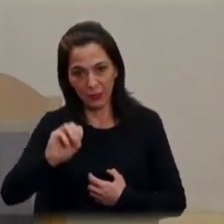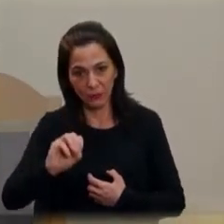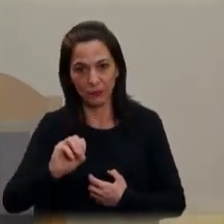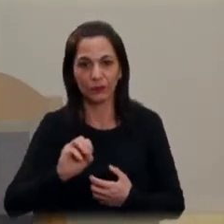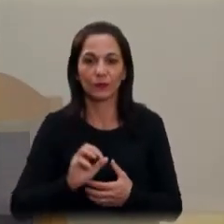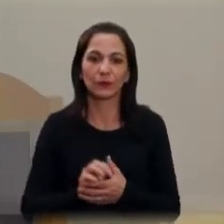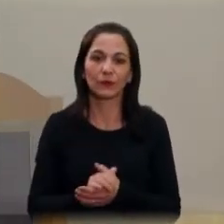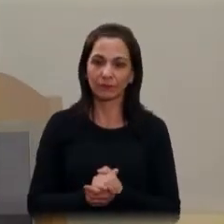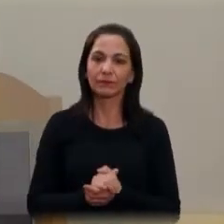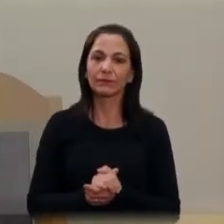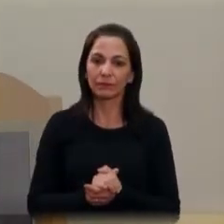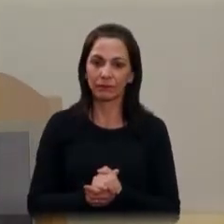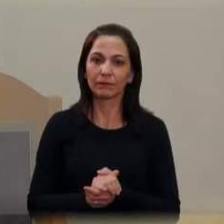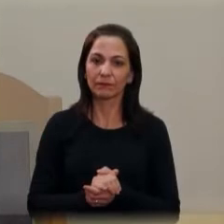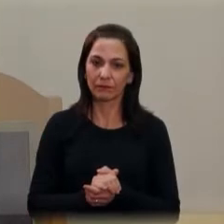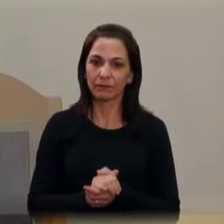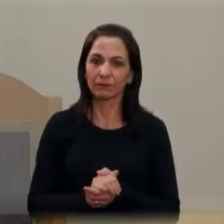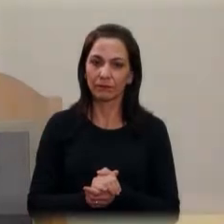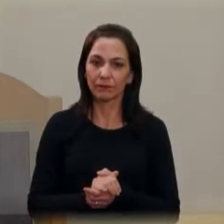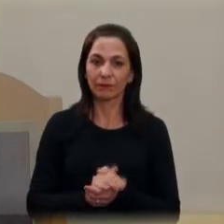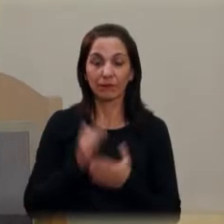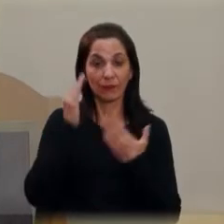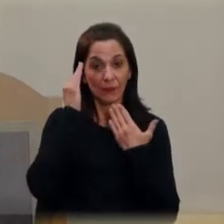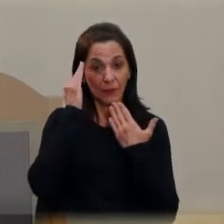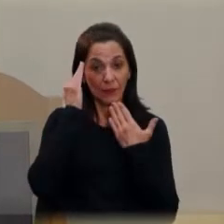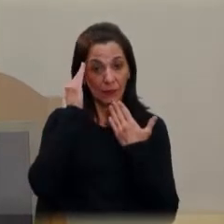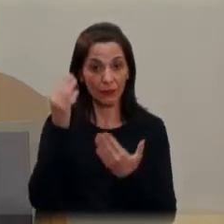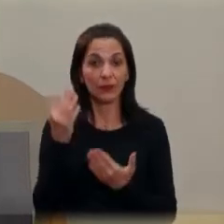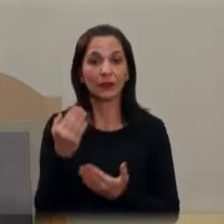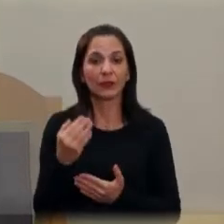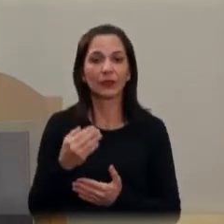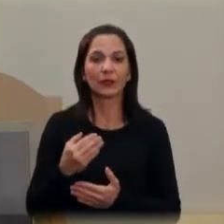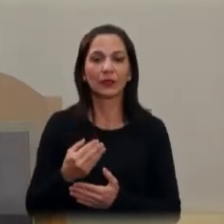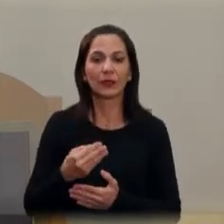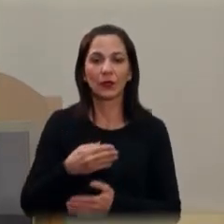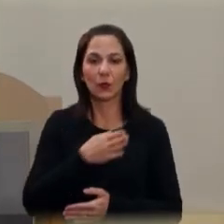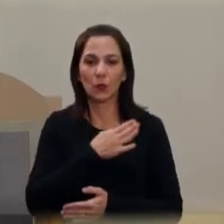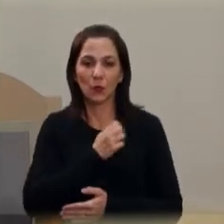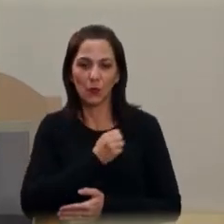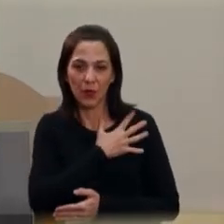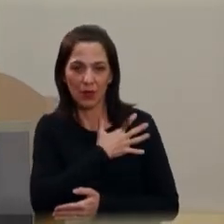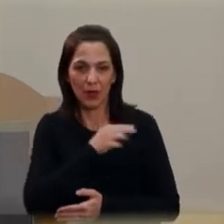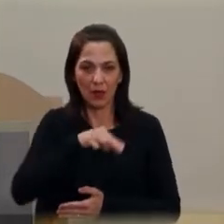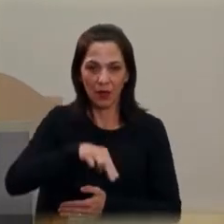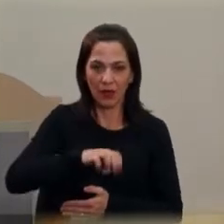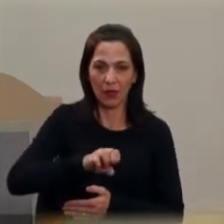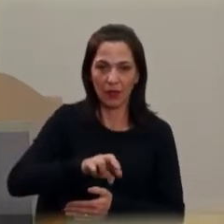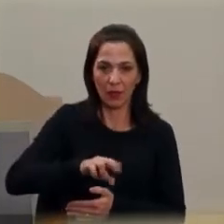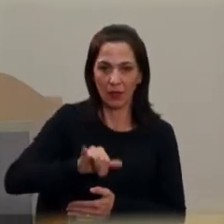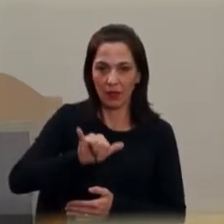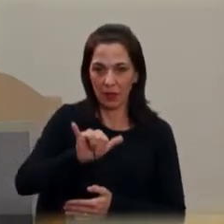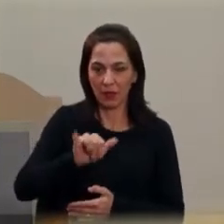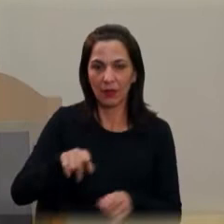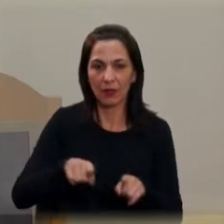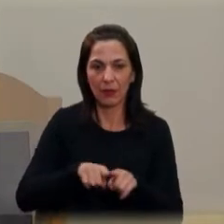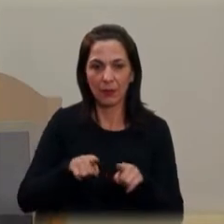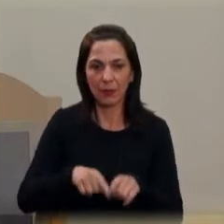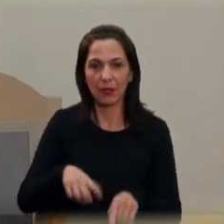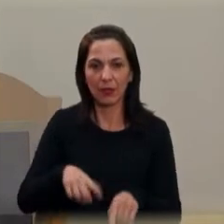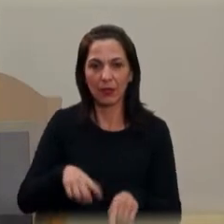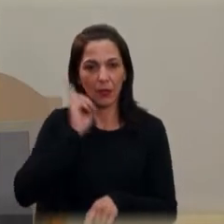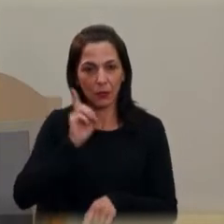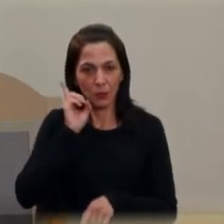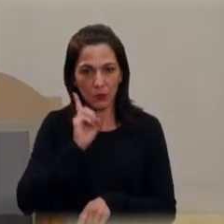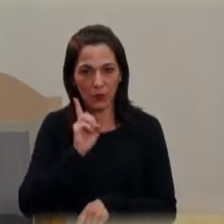Deus. Queria agradecer também ao Sargento Nery. Faço um agradecimento especial a esse deputado Rubens Cláudio Siqueira